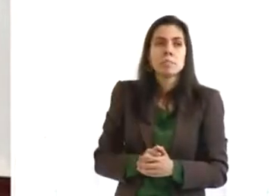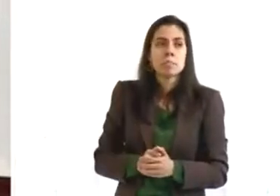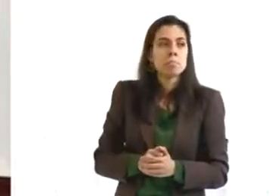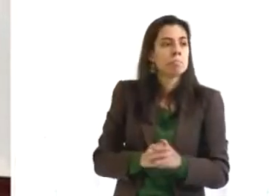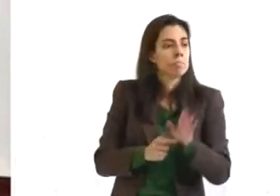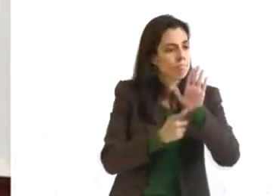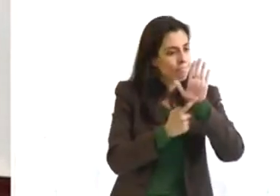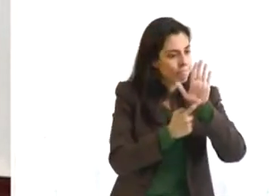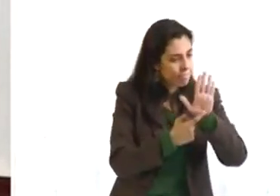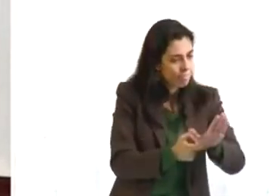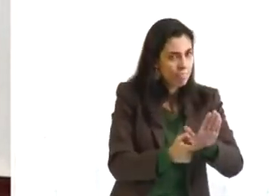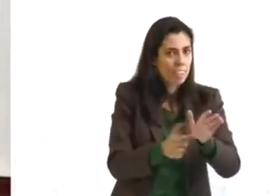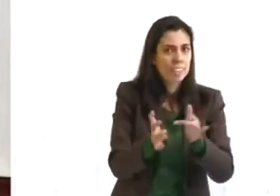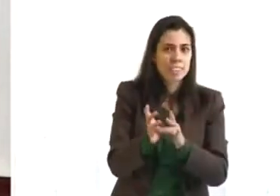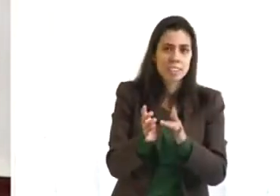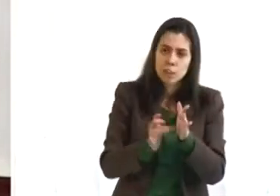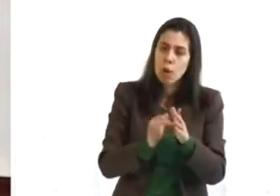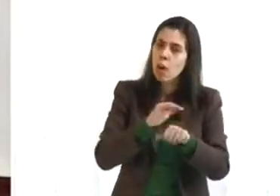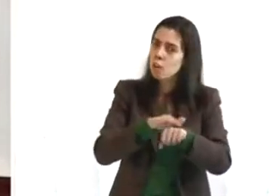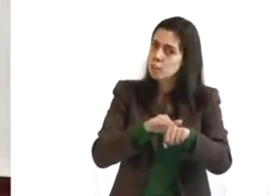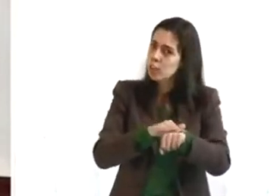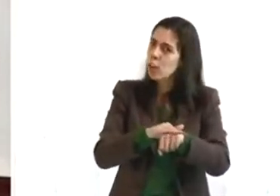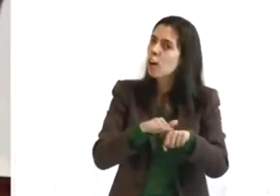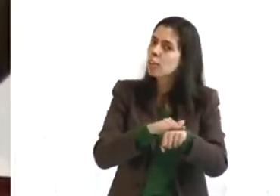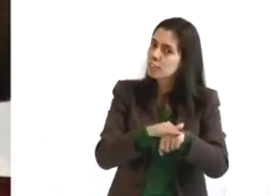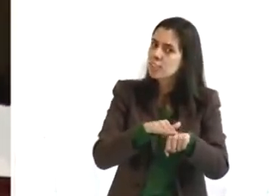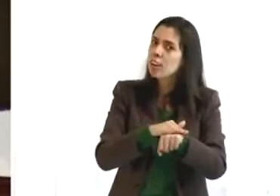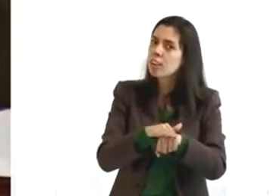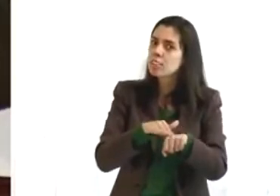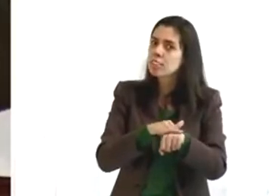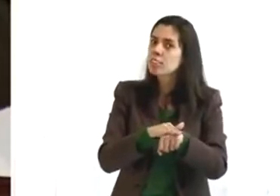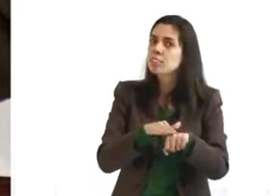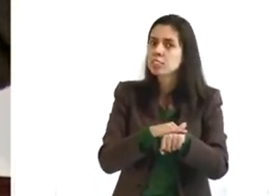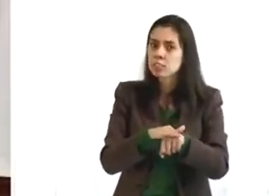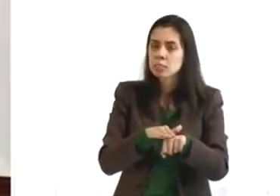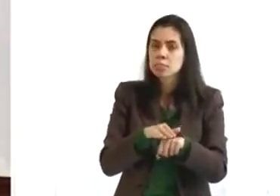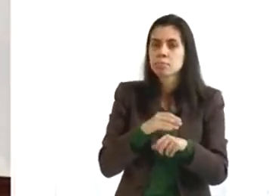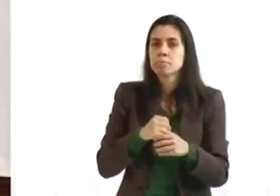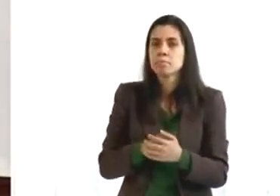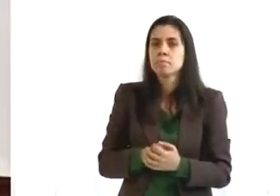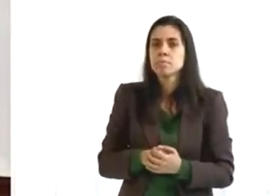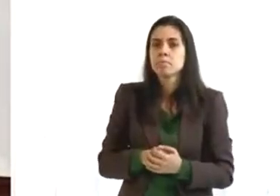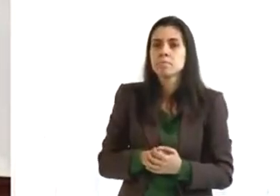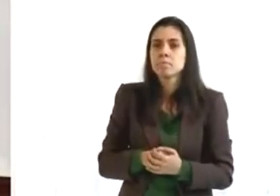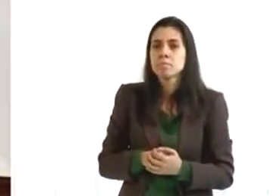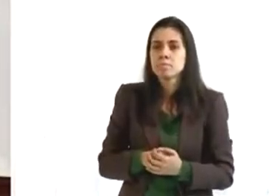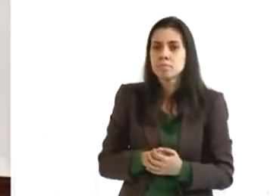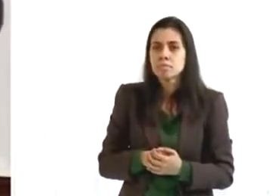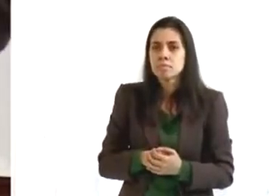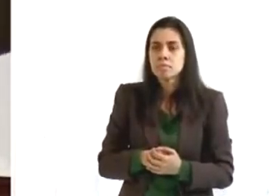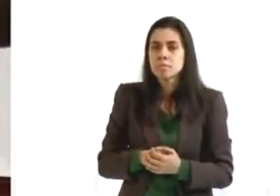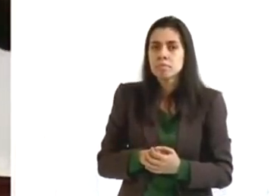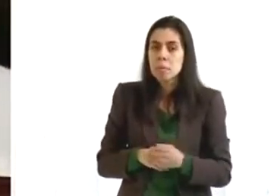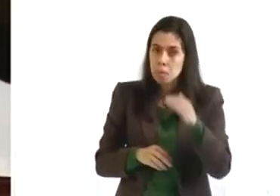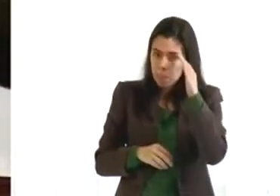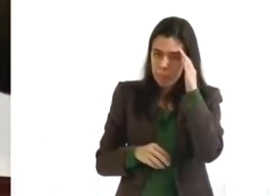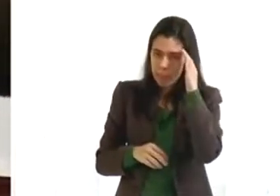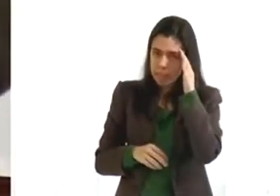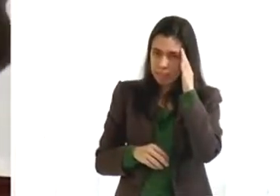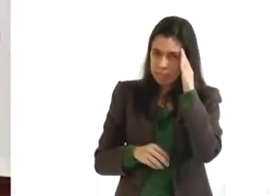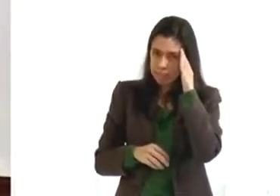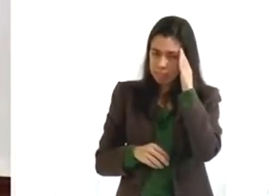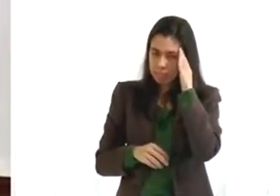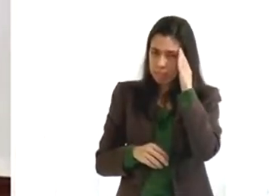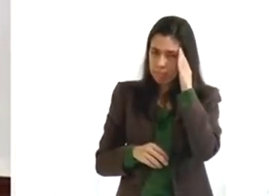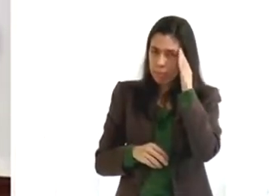o assunto deve ter ido longe, viu gente? Vamos pensar aqui nos irmãos que fizeram aí a classe de integração, a classe de catecúmenos, como